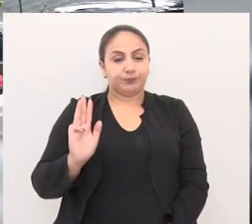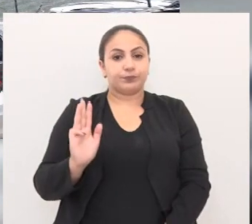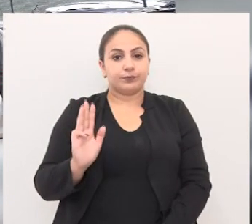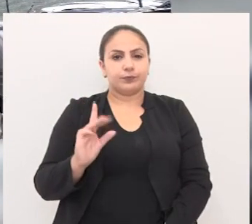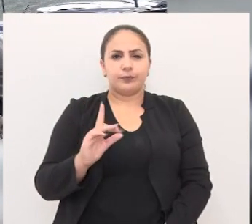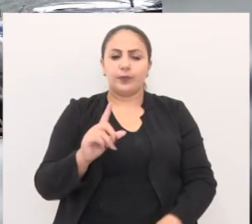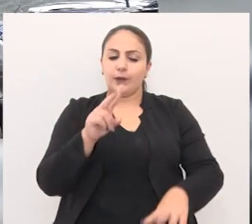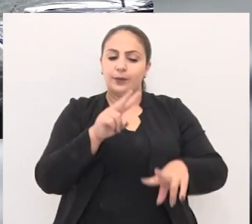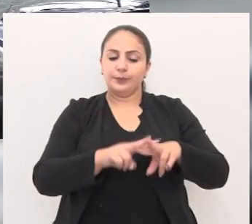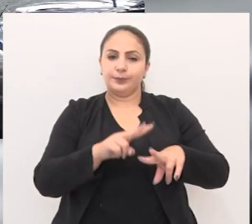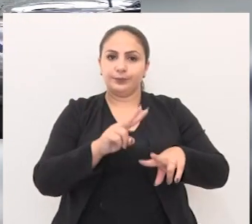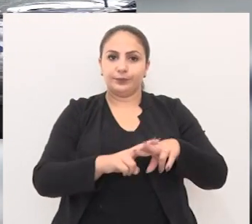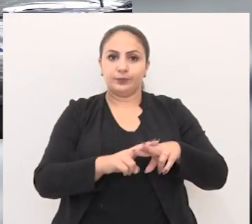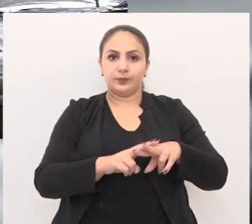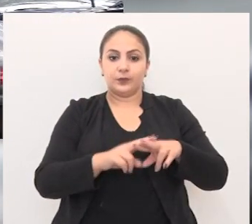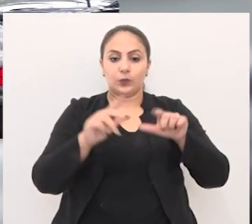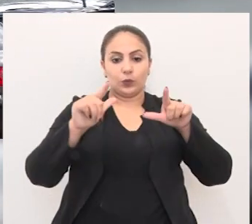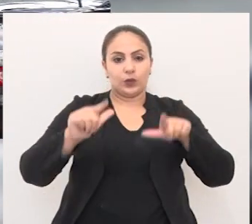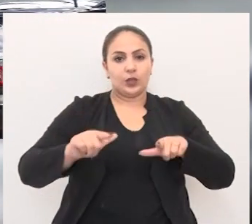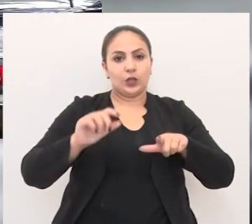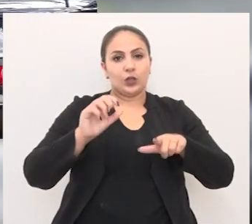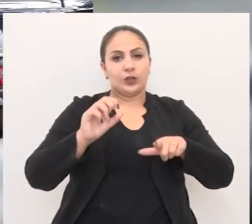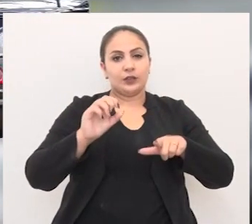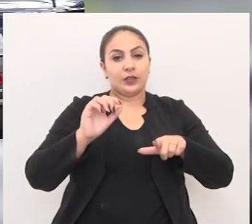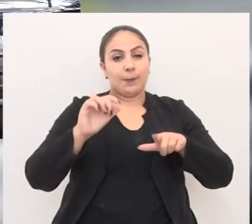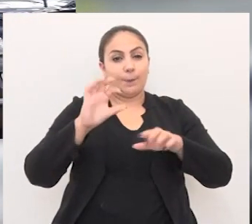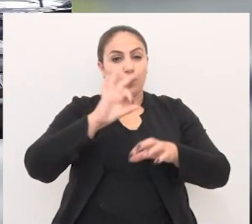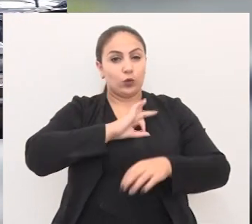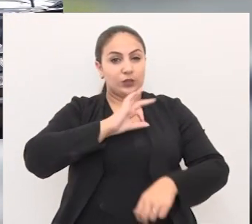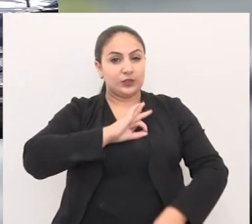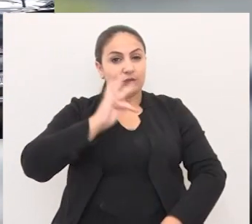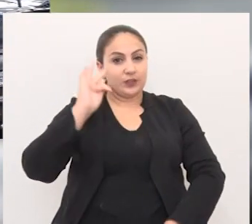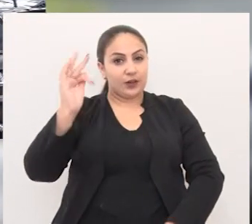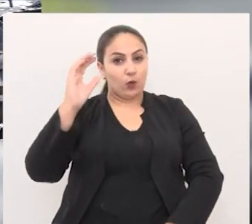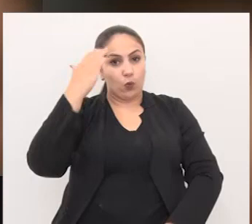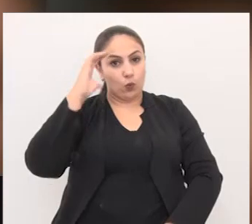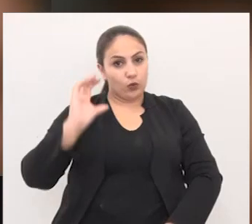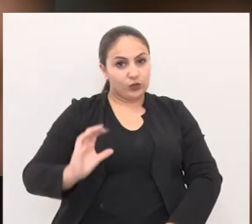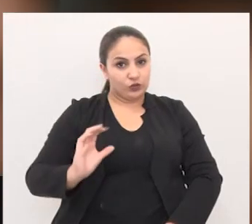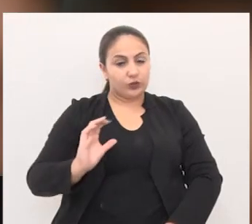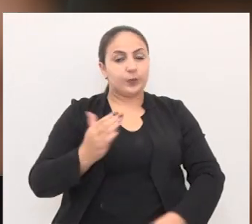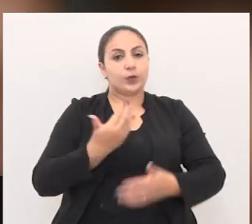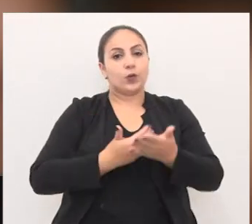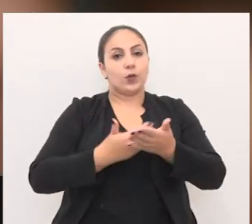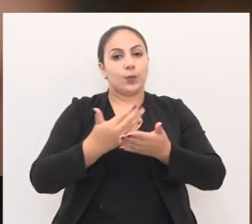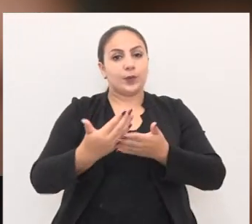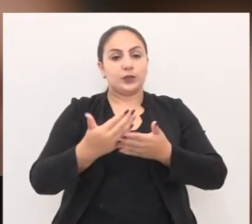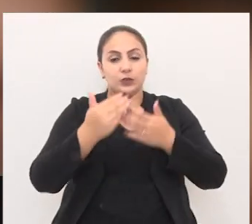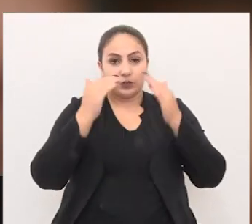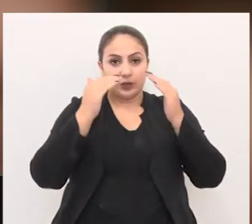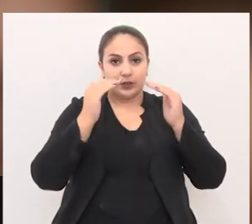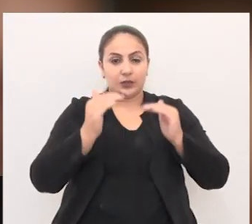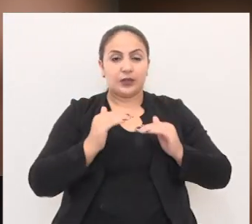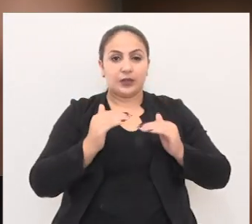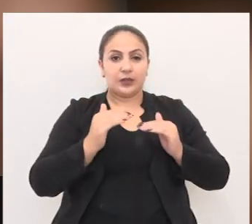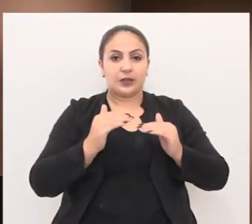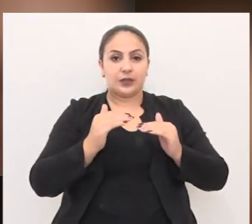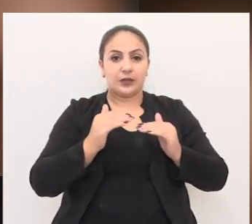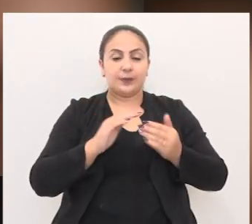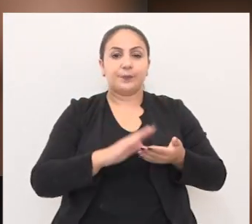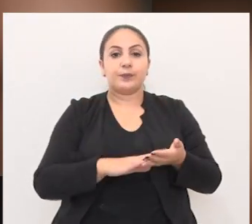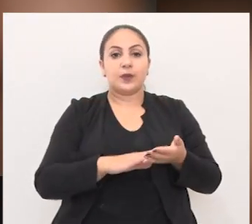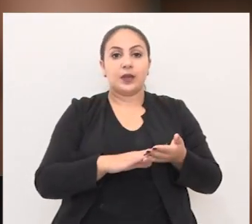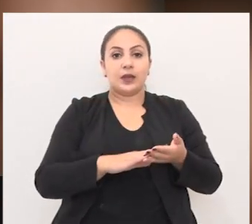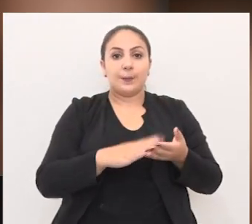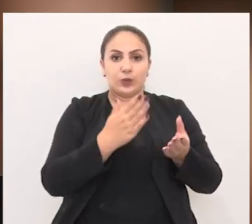Silva está preso na Superintendência da Polícia Federal em Curitiba para o início do cumprimento da pena de